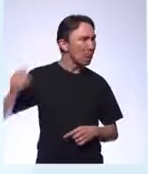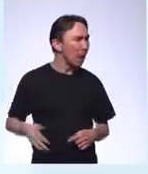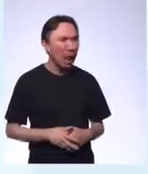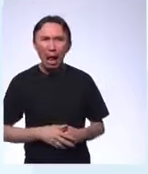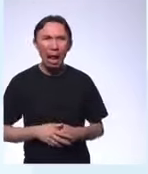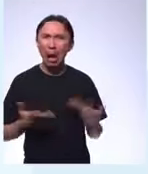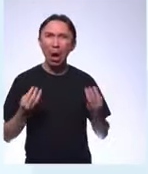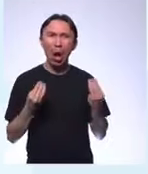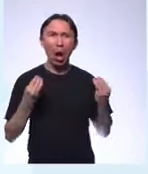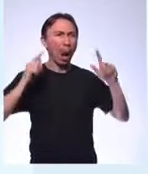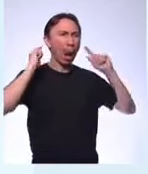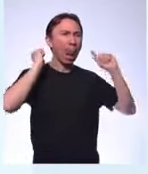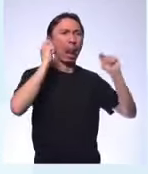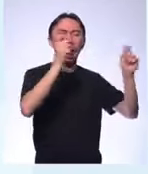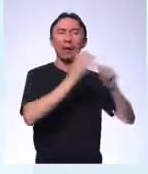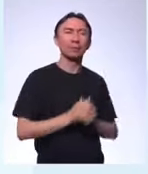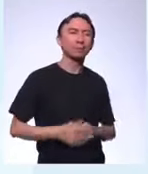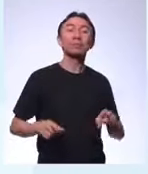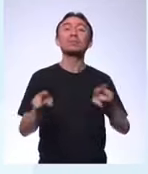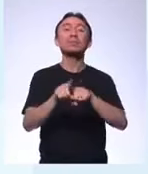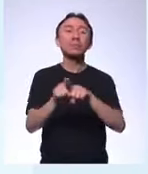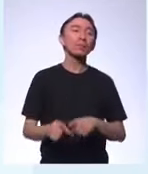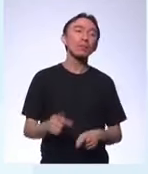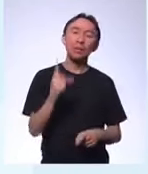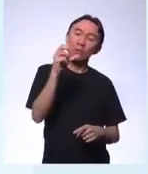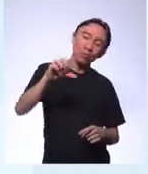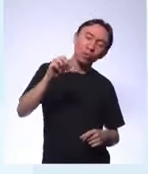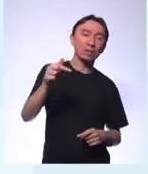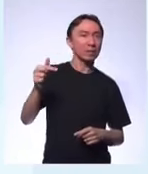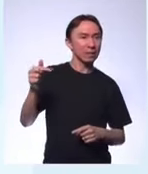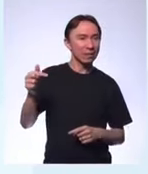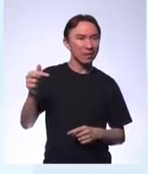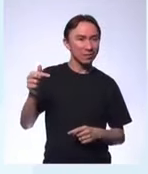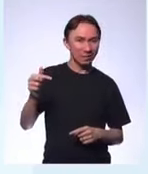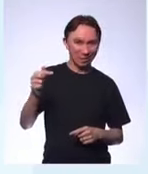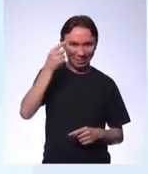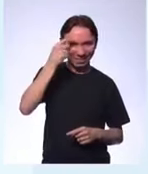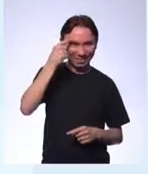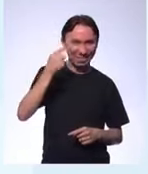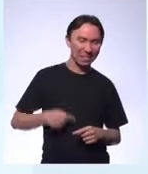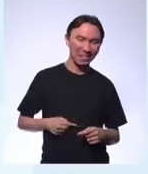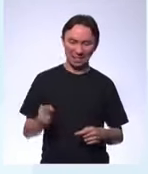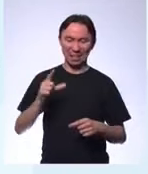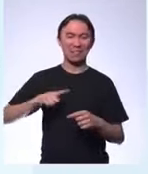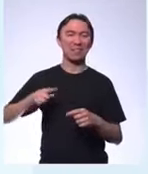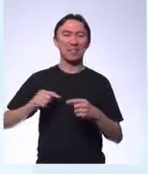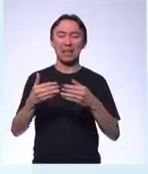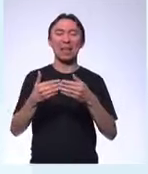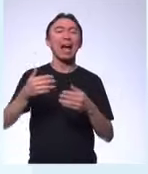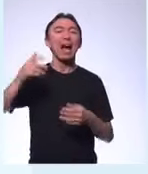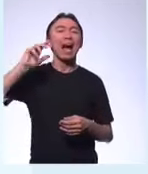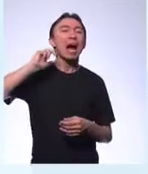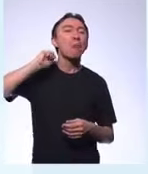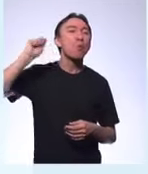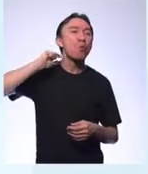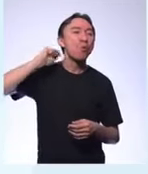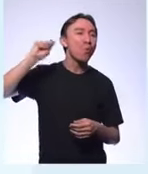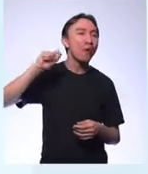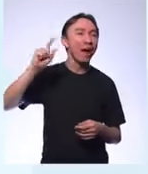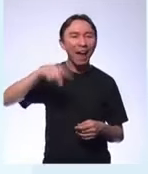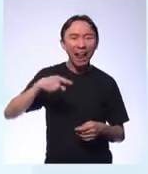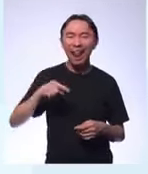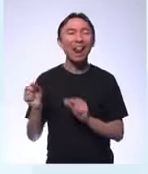ali, né? O pacote de abril é esse retrocesso que eu falei para vocês, né, que previa lá os senadores biônicos